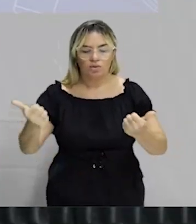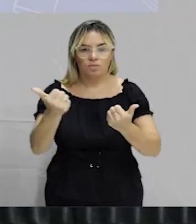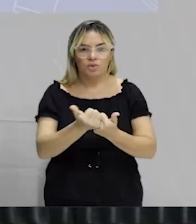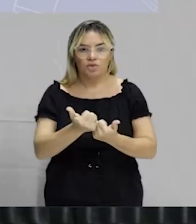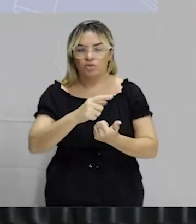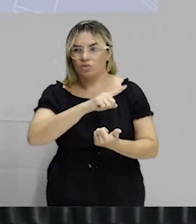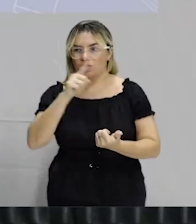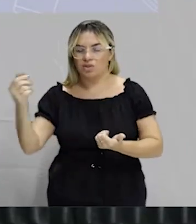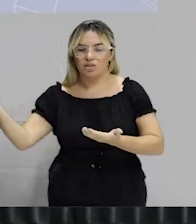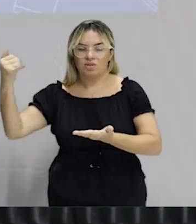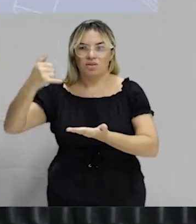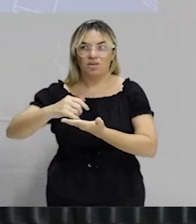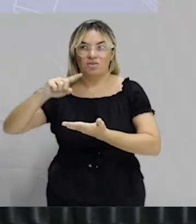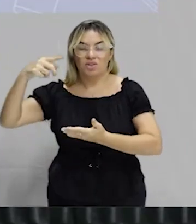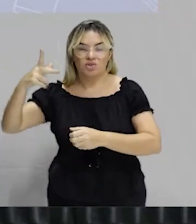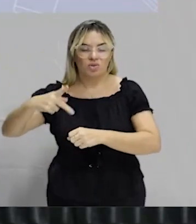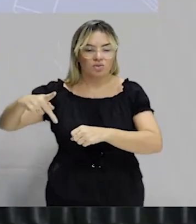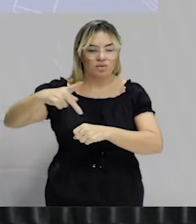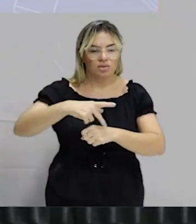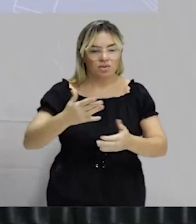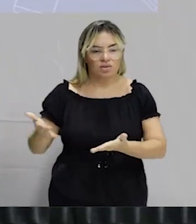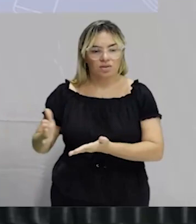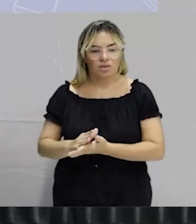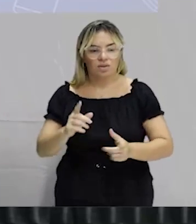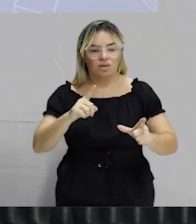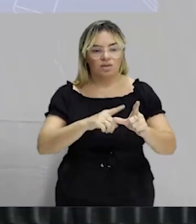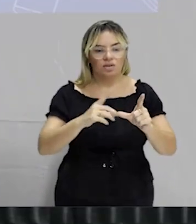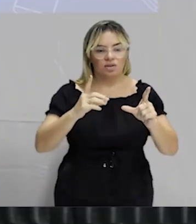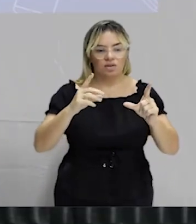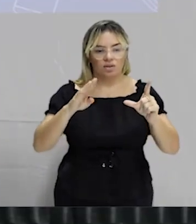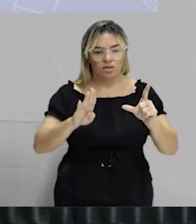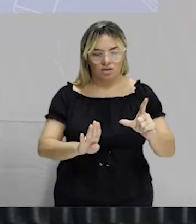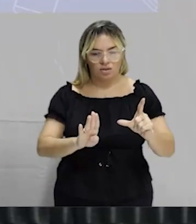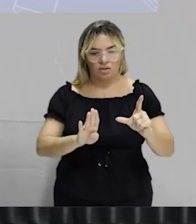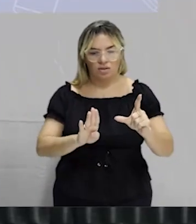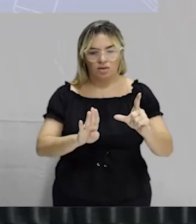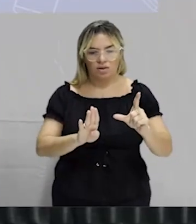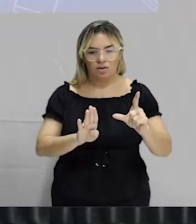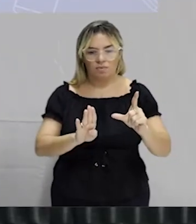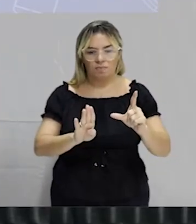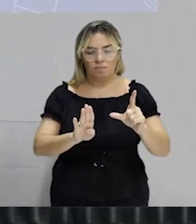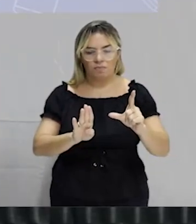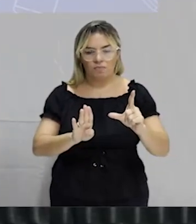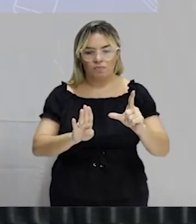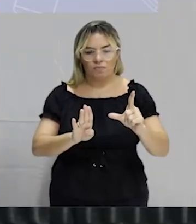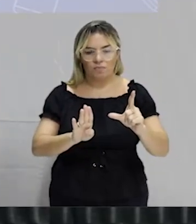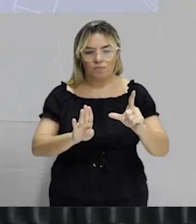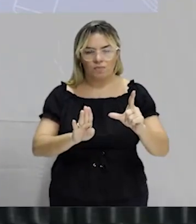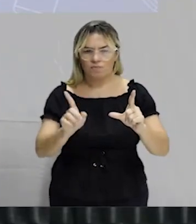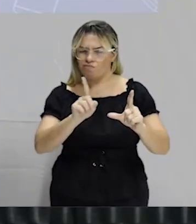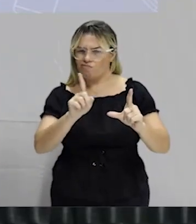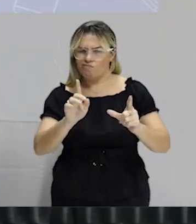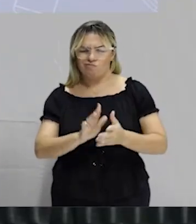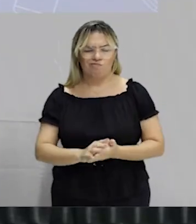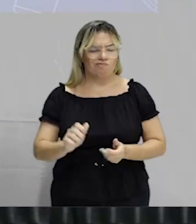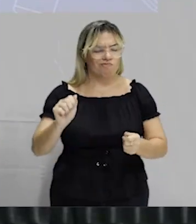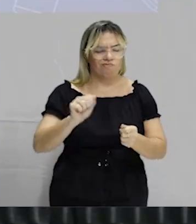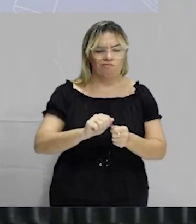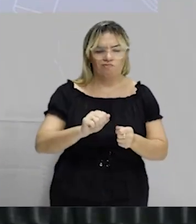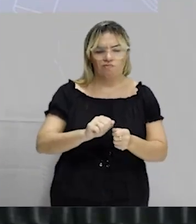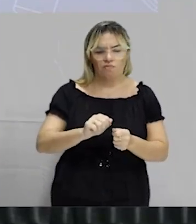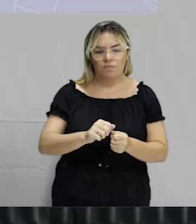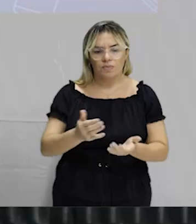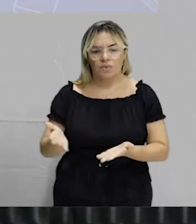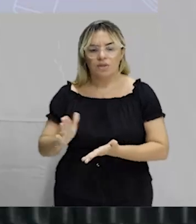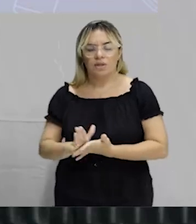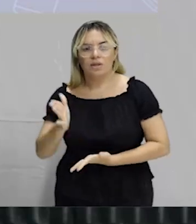os distratores. Letra B. Nacionalizar empresas estrangeiras atingidas pela crise, ele não faz isso.